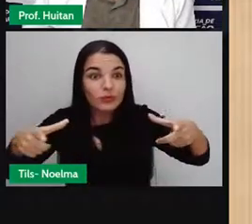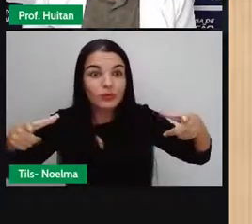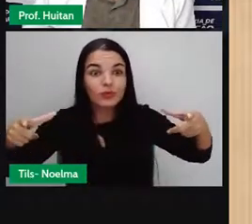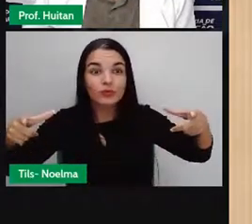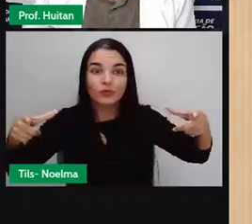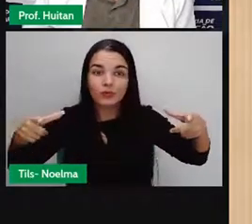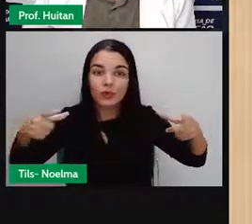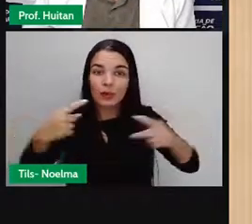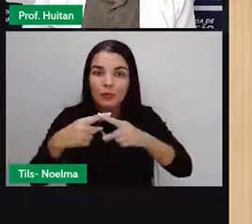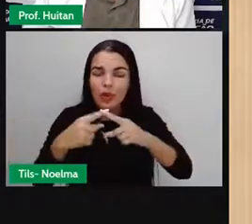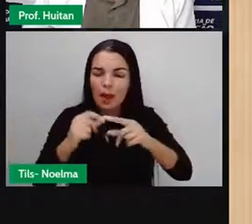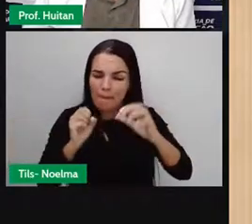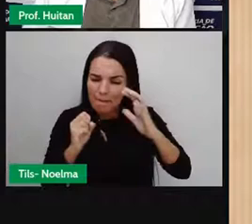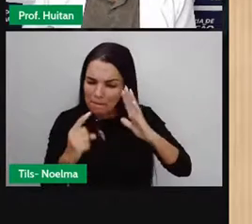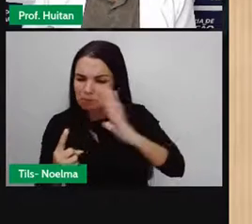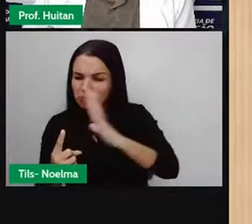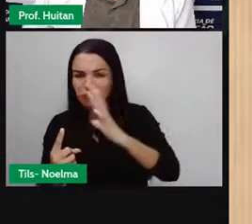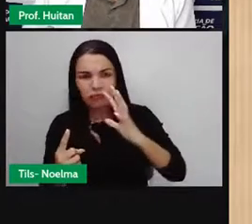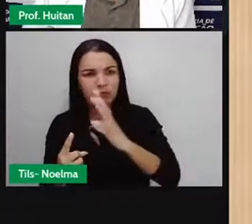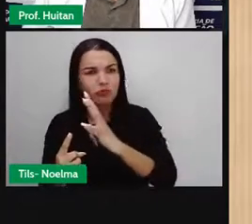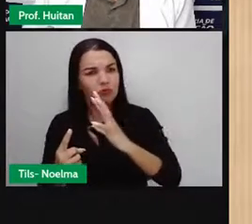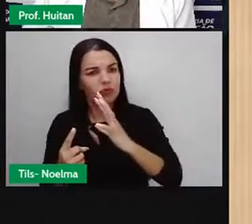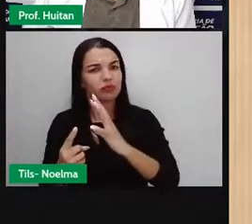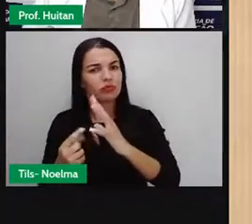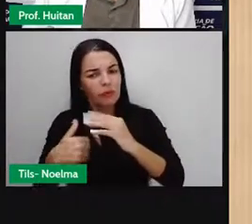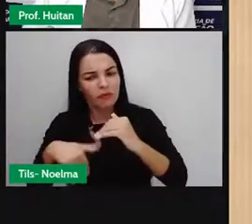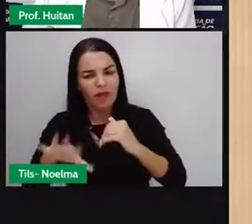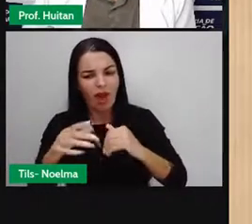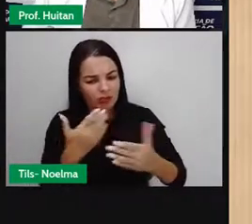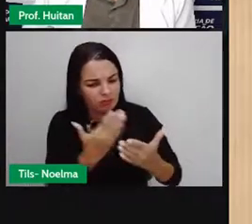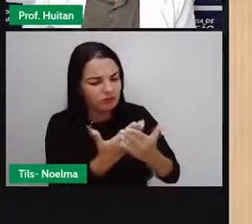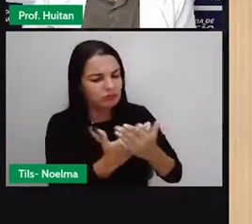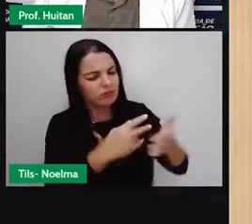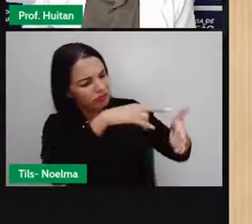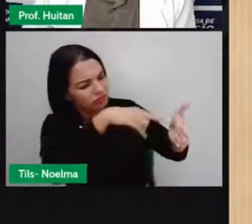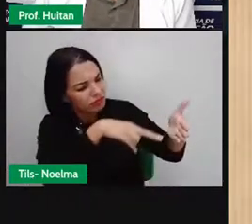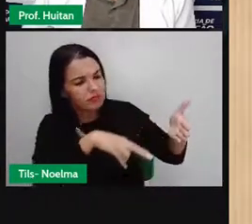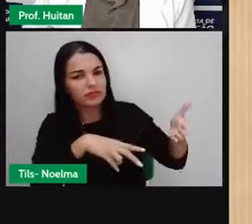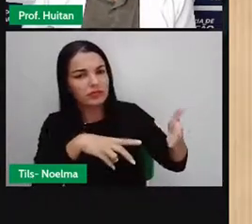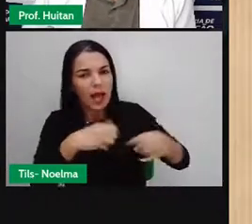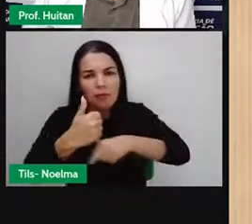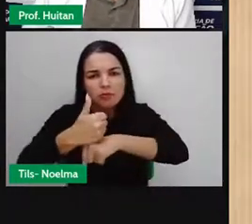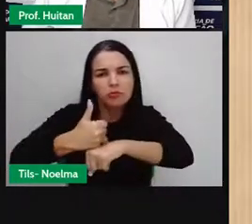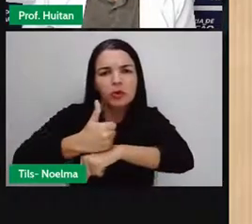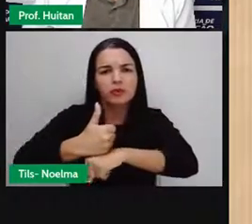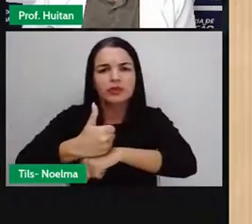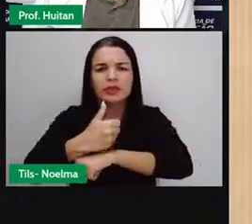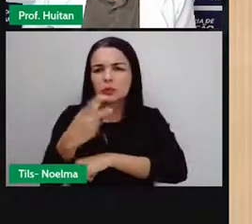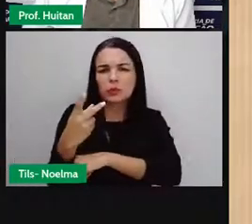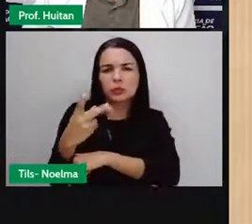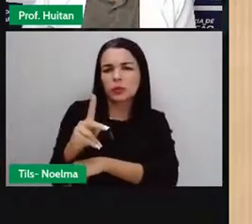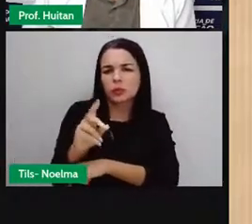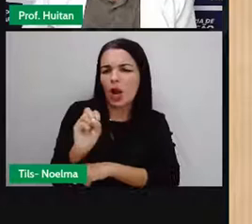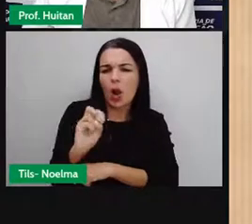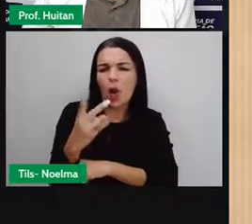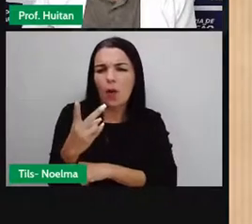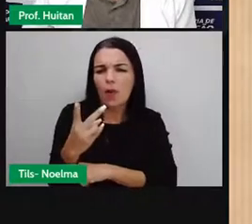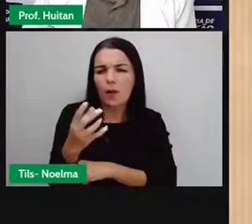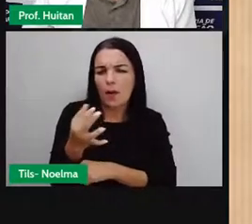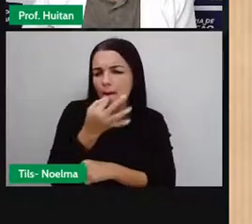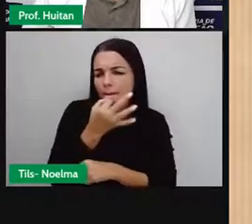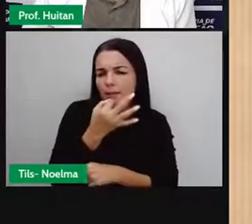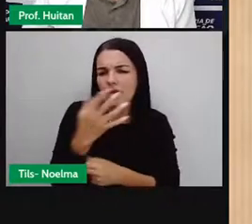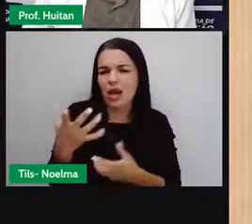você pode influenciar, a depender da profissão que você vai seguir, a depender do seu ponto de vista, né,